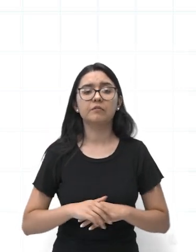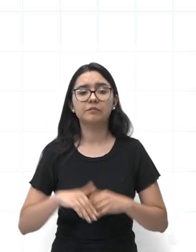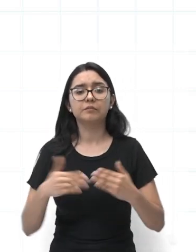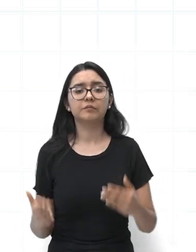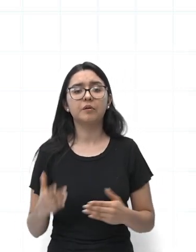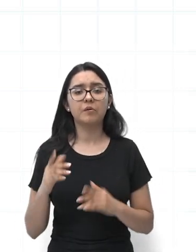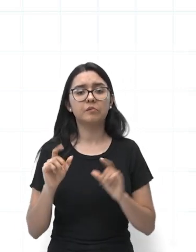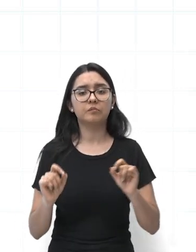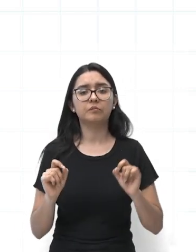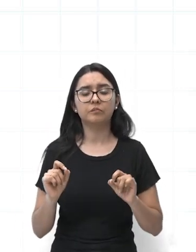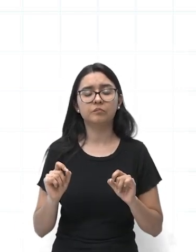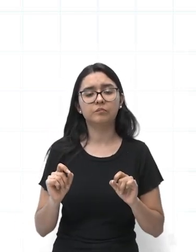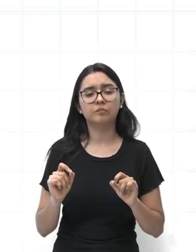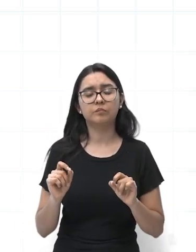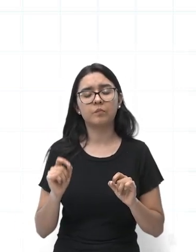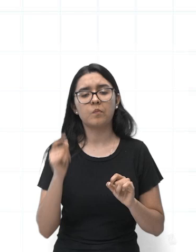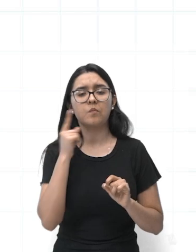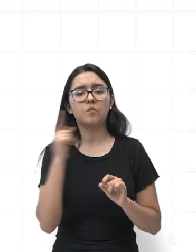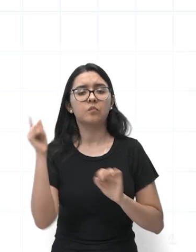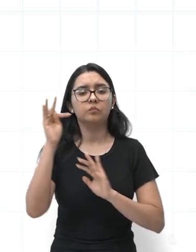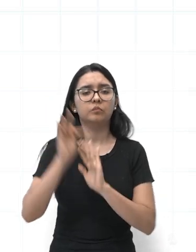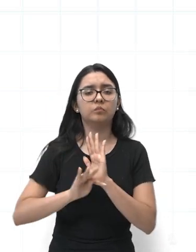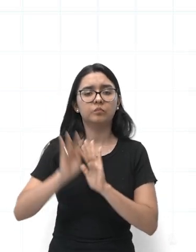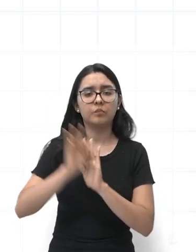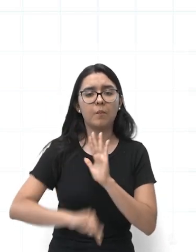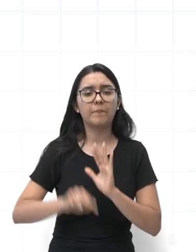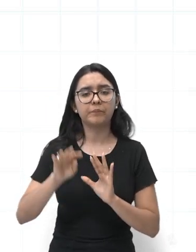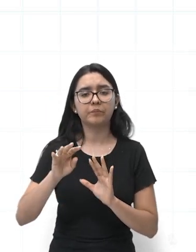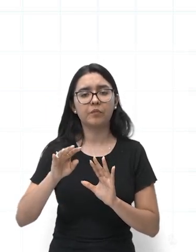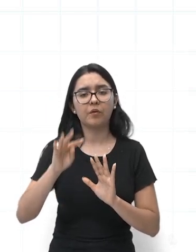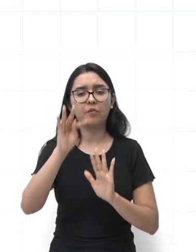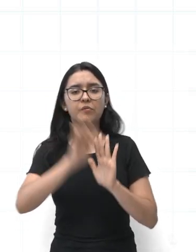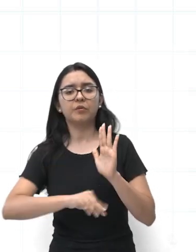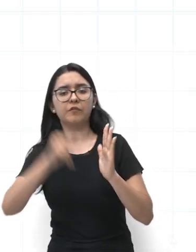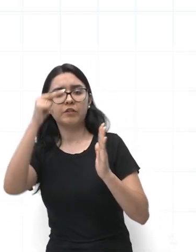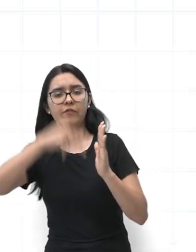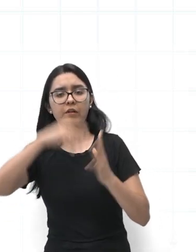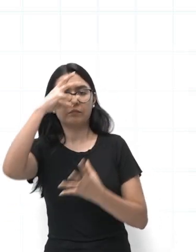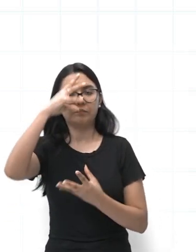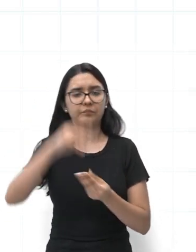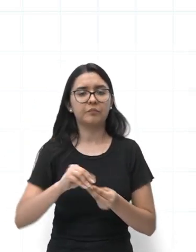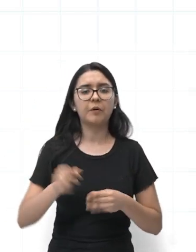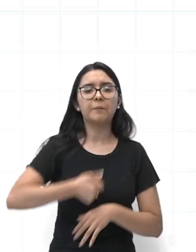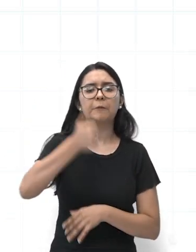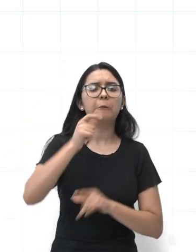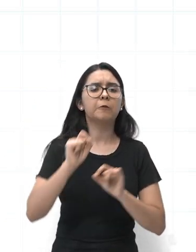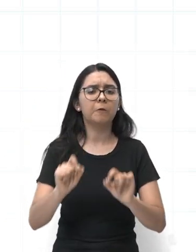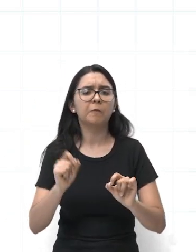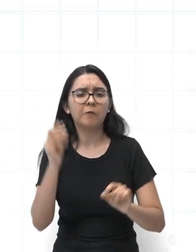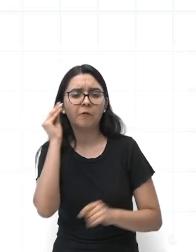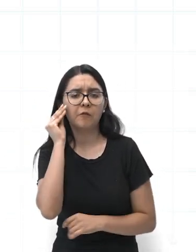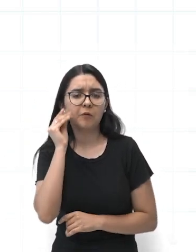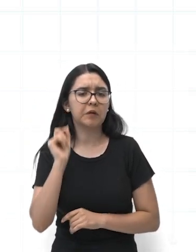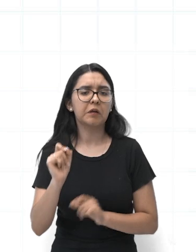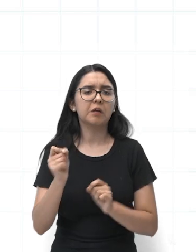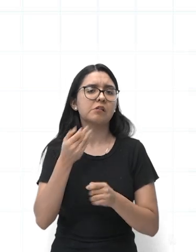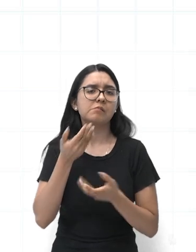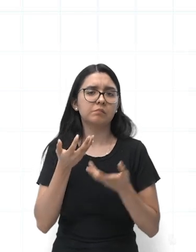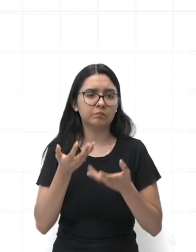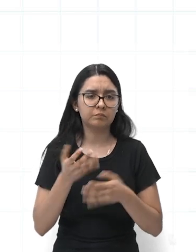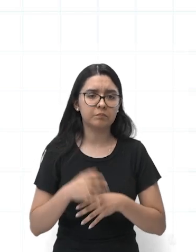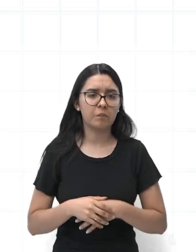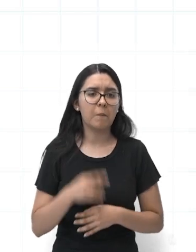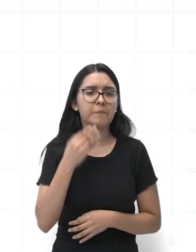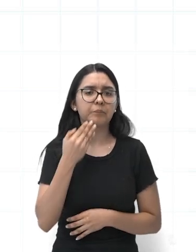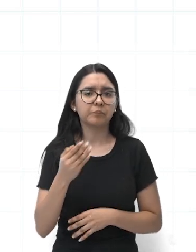uma questão de compreensão de texto, vamos primeiro ver o que se pede? Tá assim.